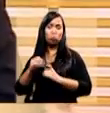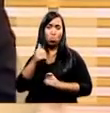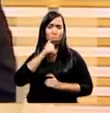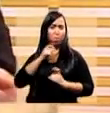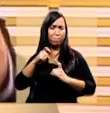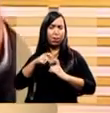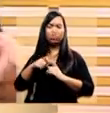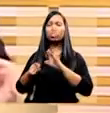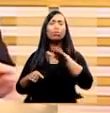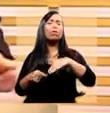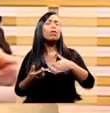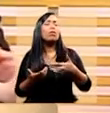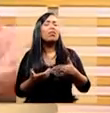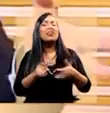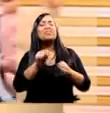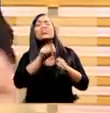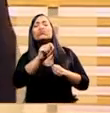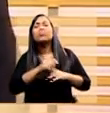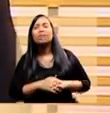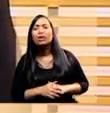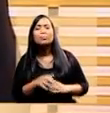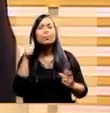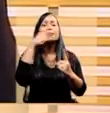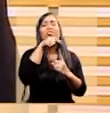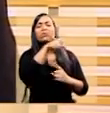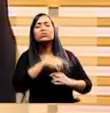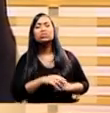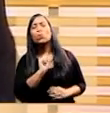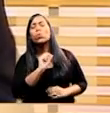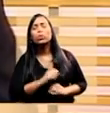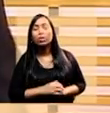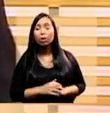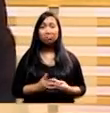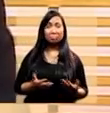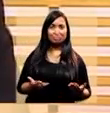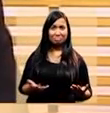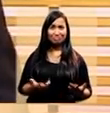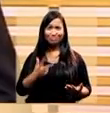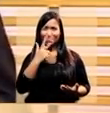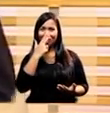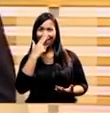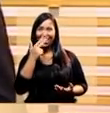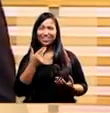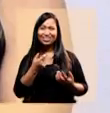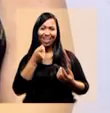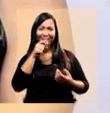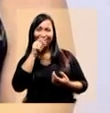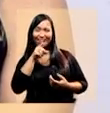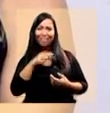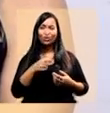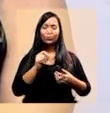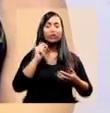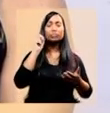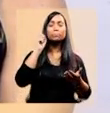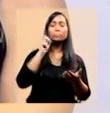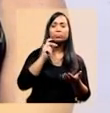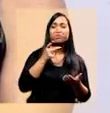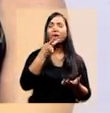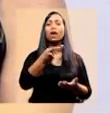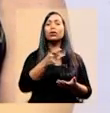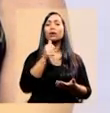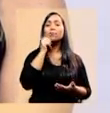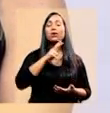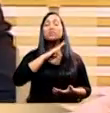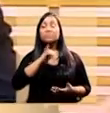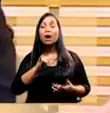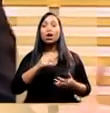numa médica também, que pergunta para ela, mas o que você fez para ele te bater, minha filha? Isso aí é o que eles chamam da rota crítica, né? Que é o que determina se a mulher